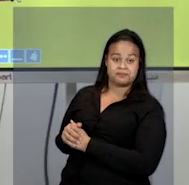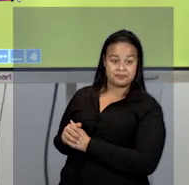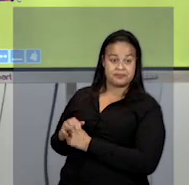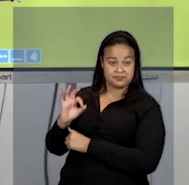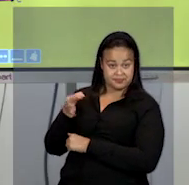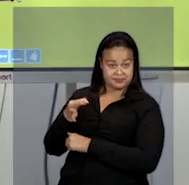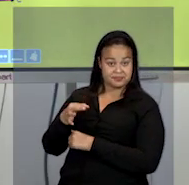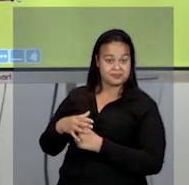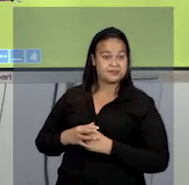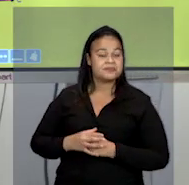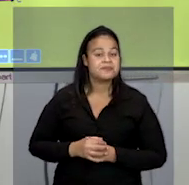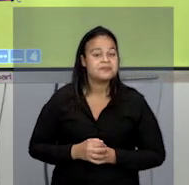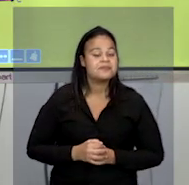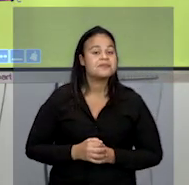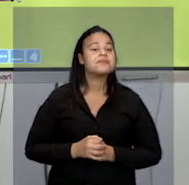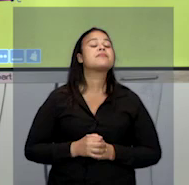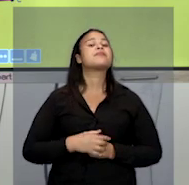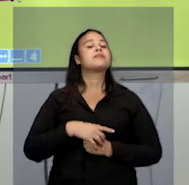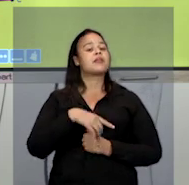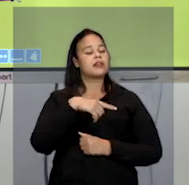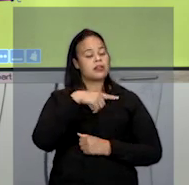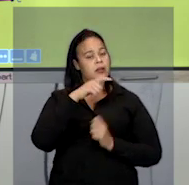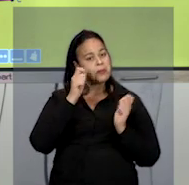Certo? Então, eu tenho que ter essa